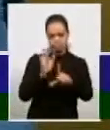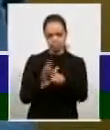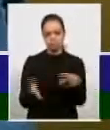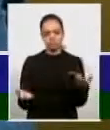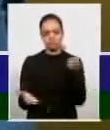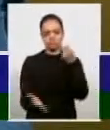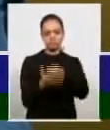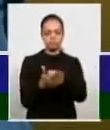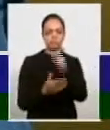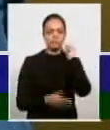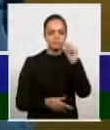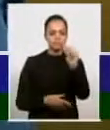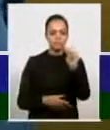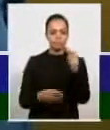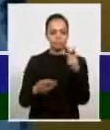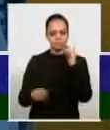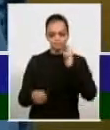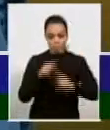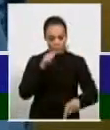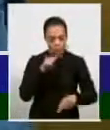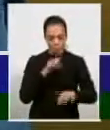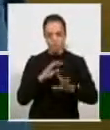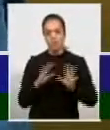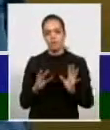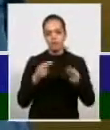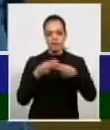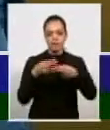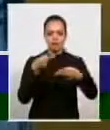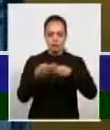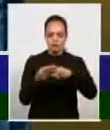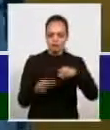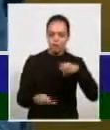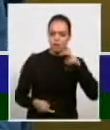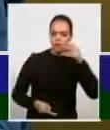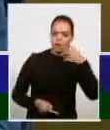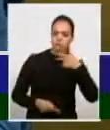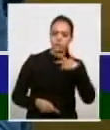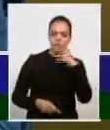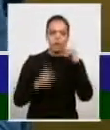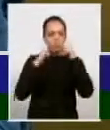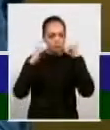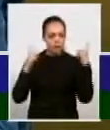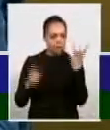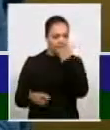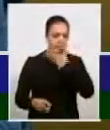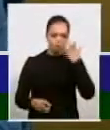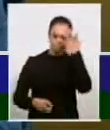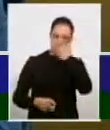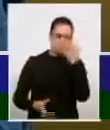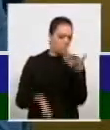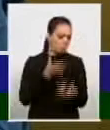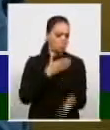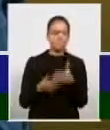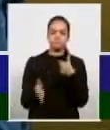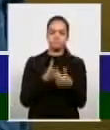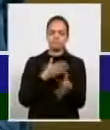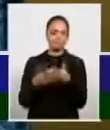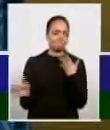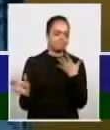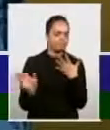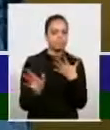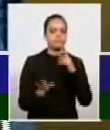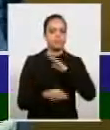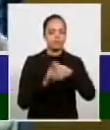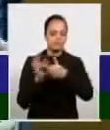lei, e que passa a ser proibido a utilização de um aparelho sonoro, seja ela de qual origem for,